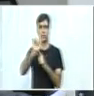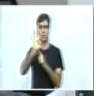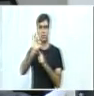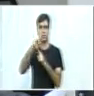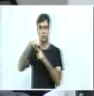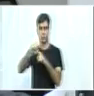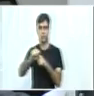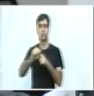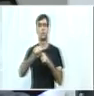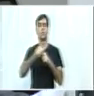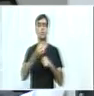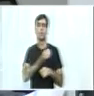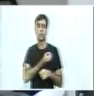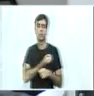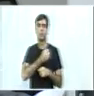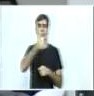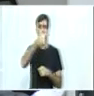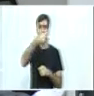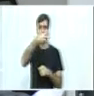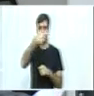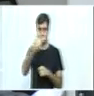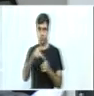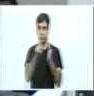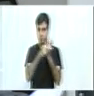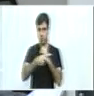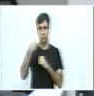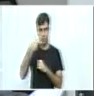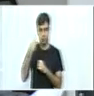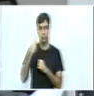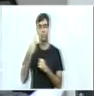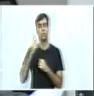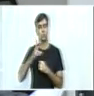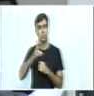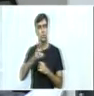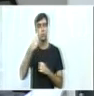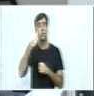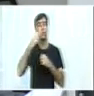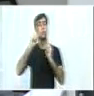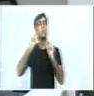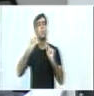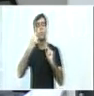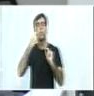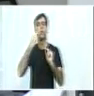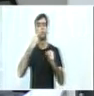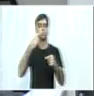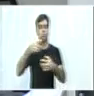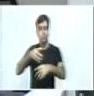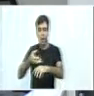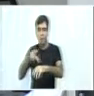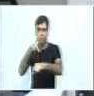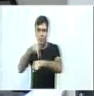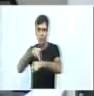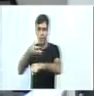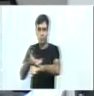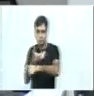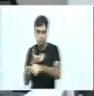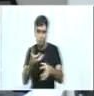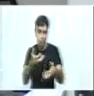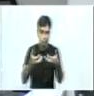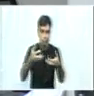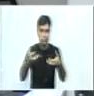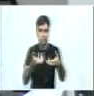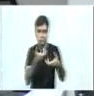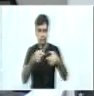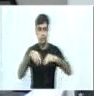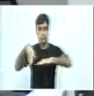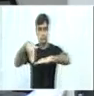Indicação 232 do mesmo vereador, que promova a retirada de 4 manilhas e meio fio deixados na